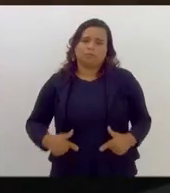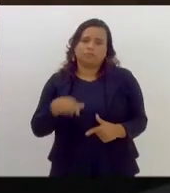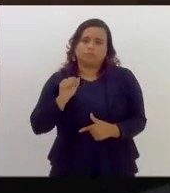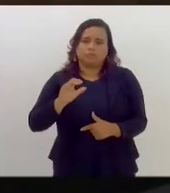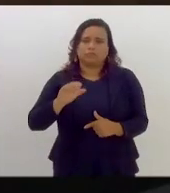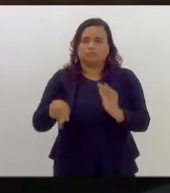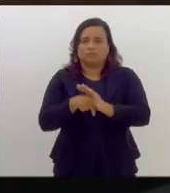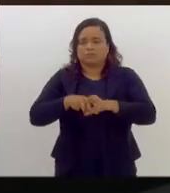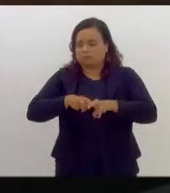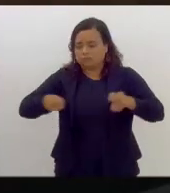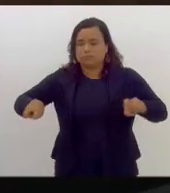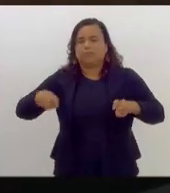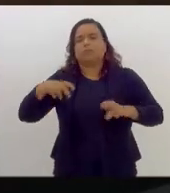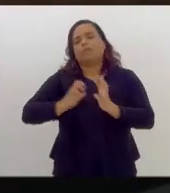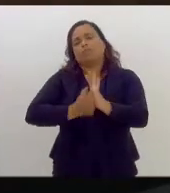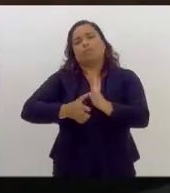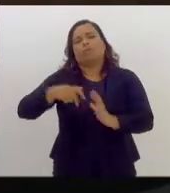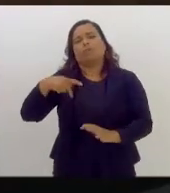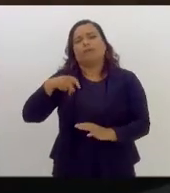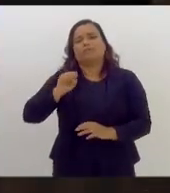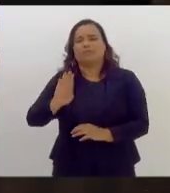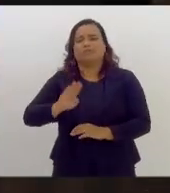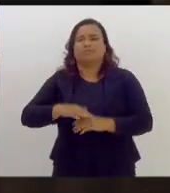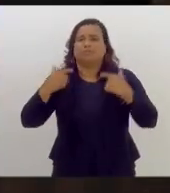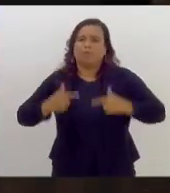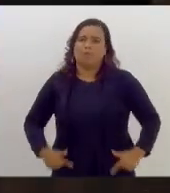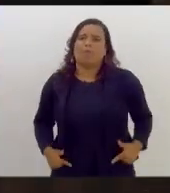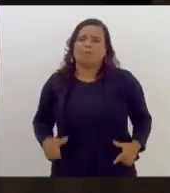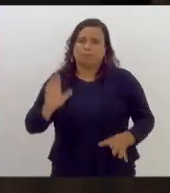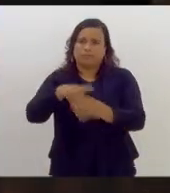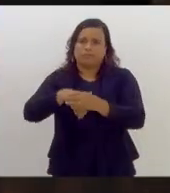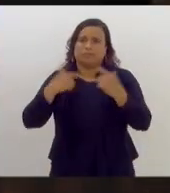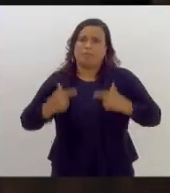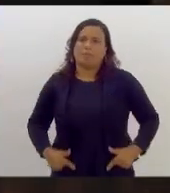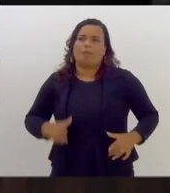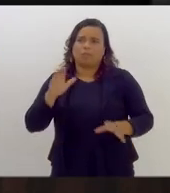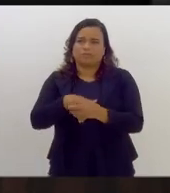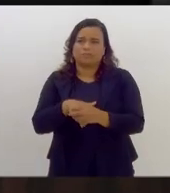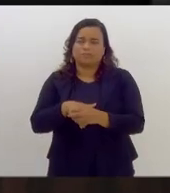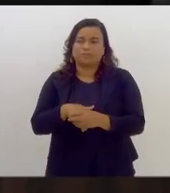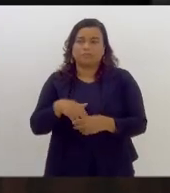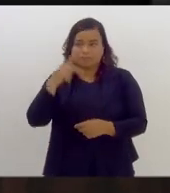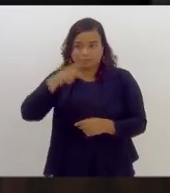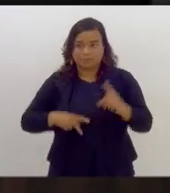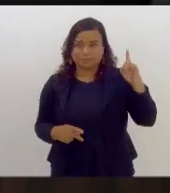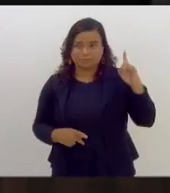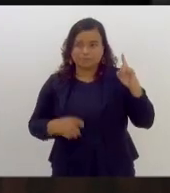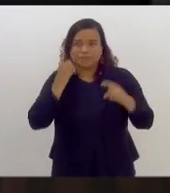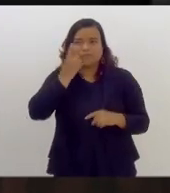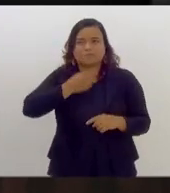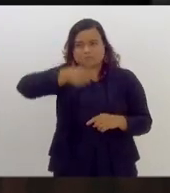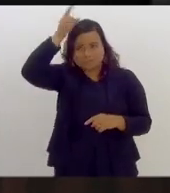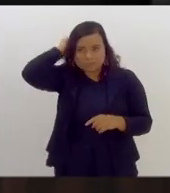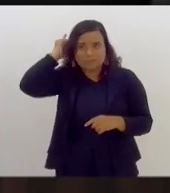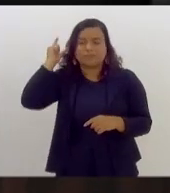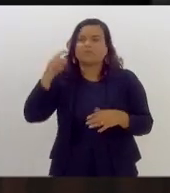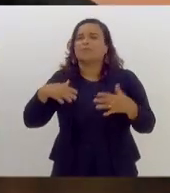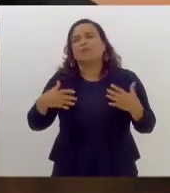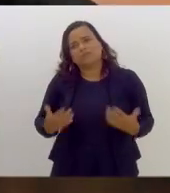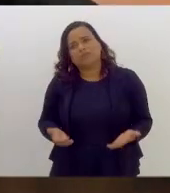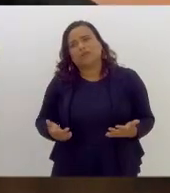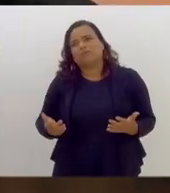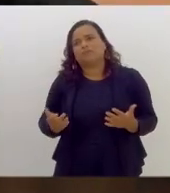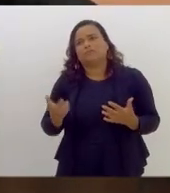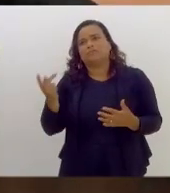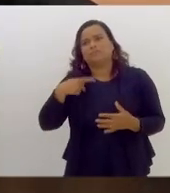toda a bancada do PSB. Senhor presidente. PSB, voto abstenção. Senhor presidente. Deputado Luiz. Na linha do